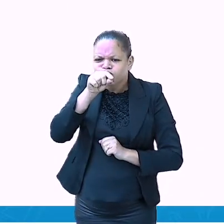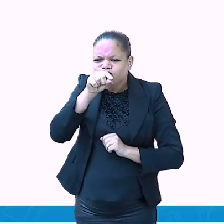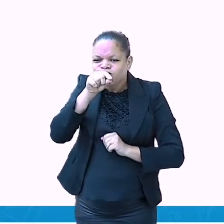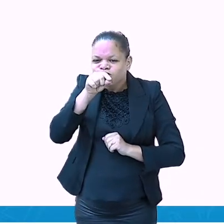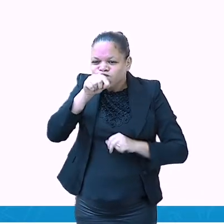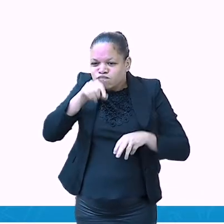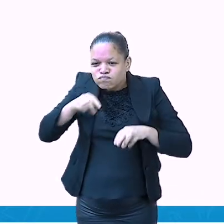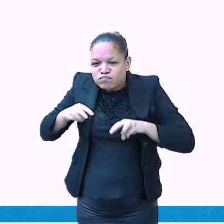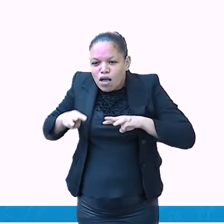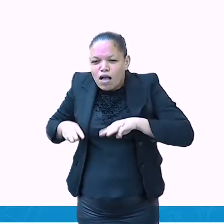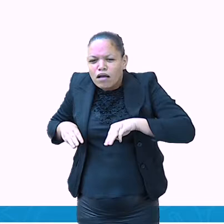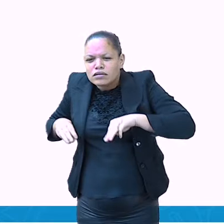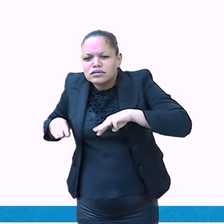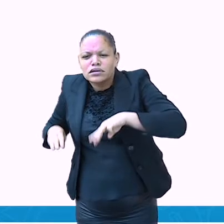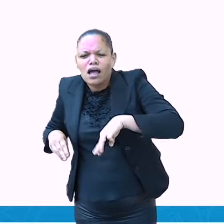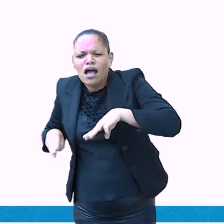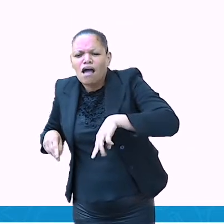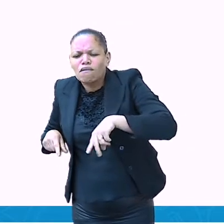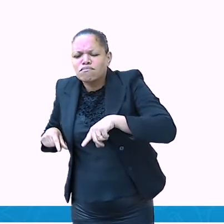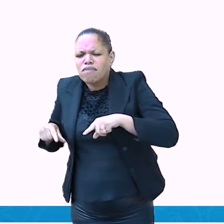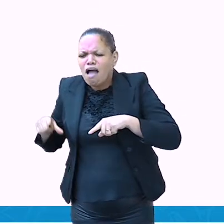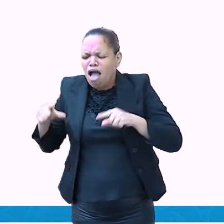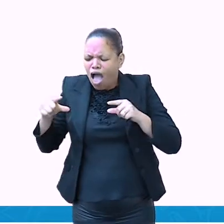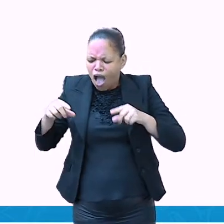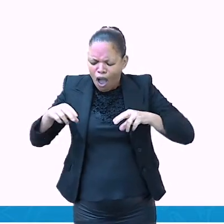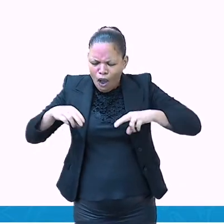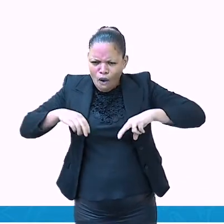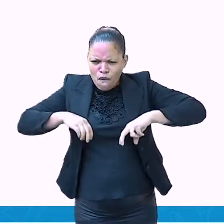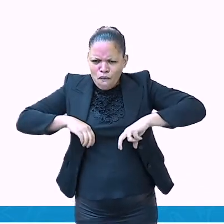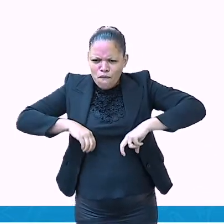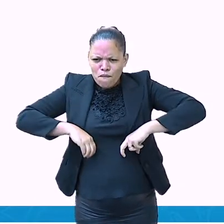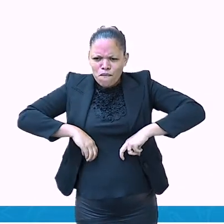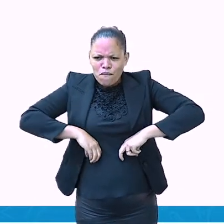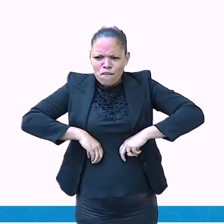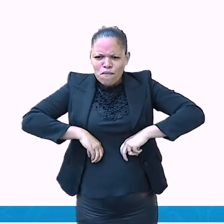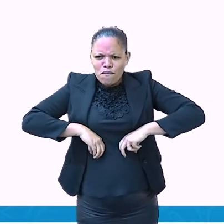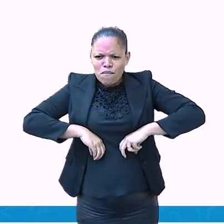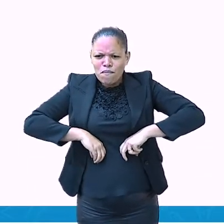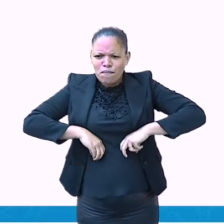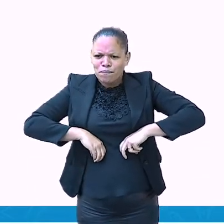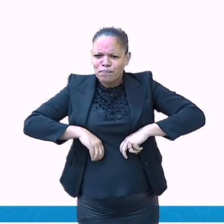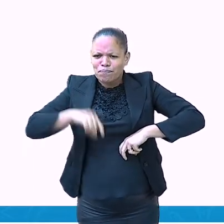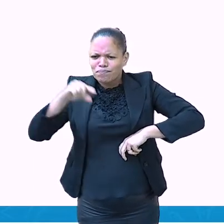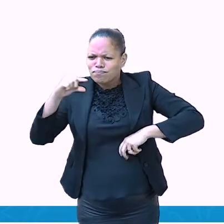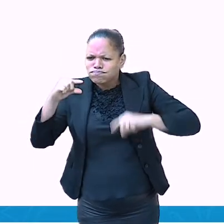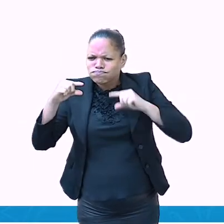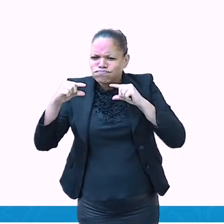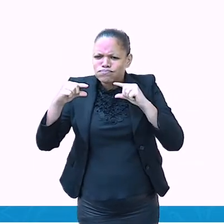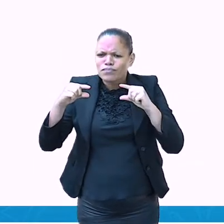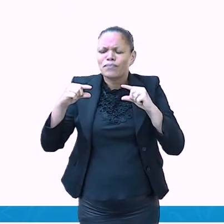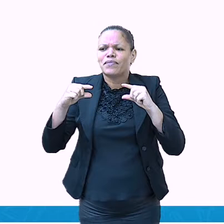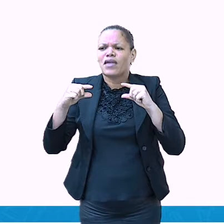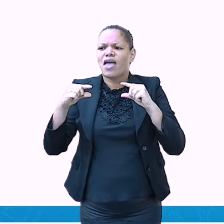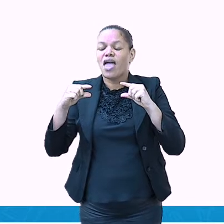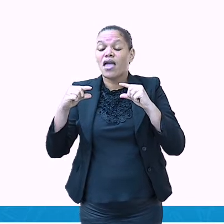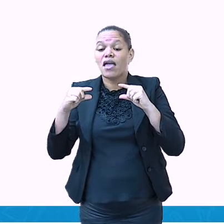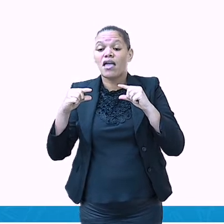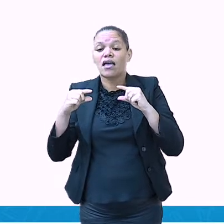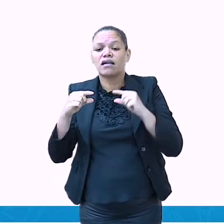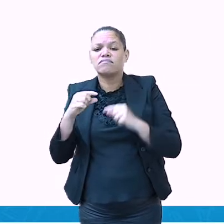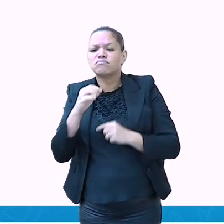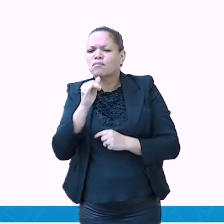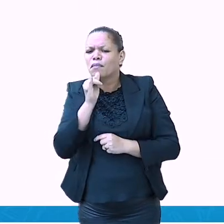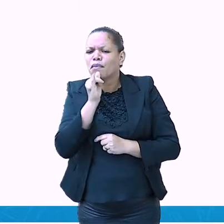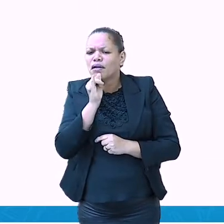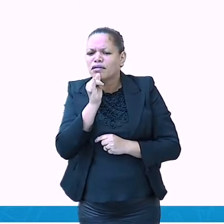os pulmões menores. E aqui envolto, essas partes no vermelho mais escuro, são